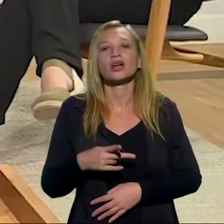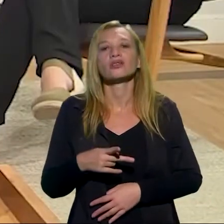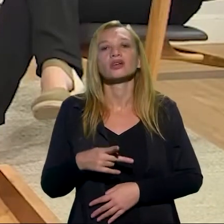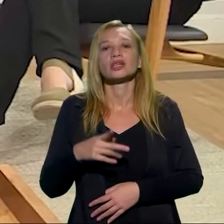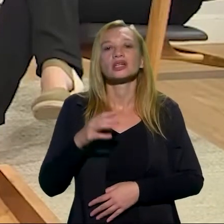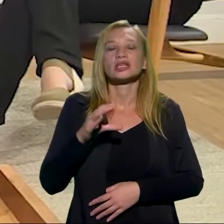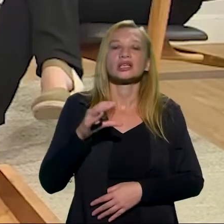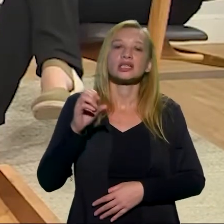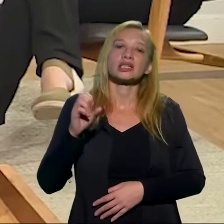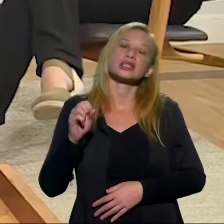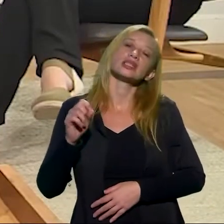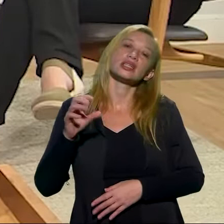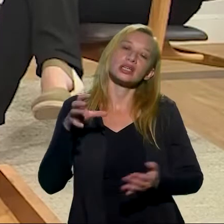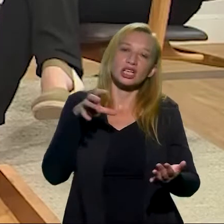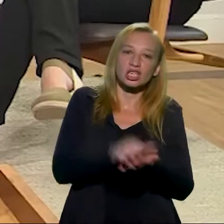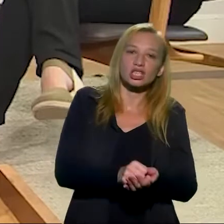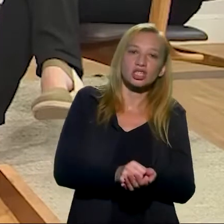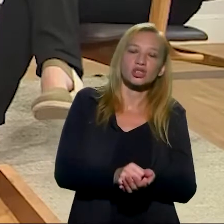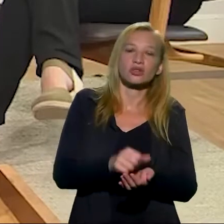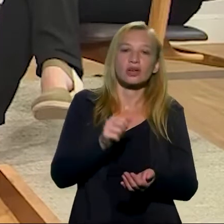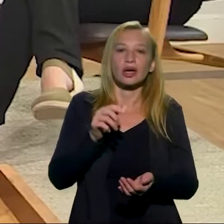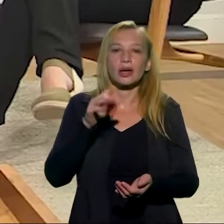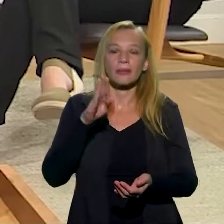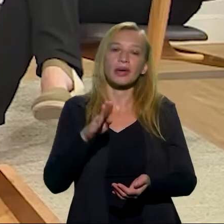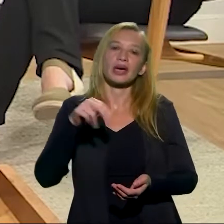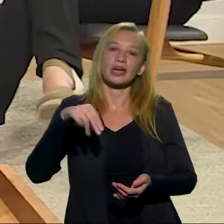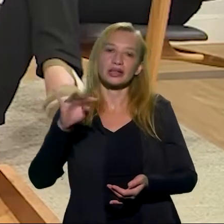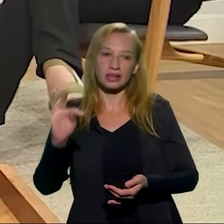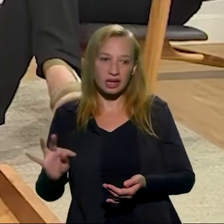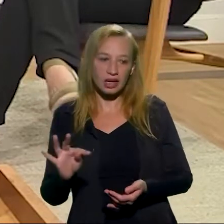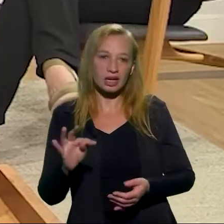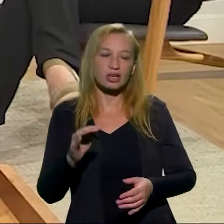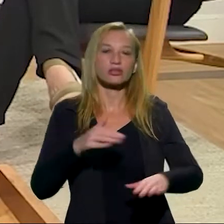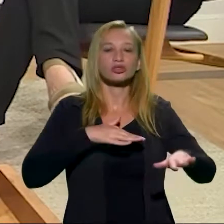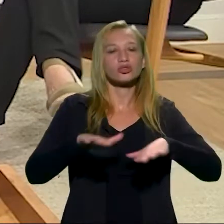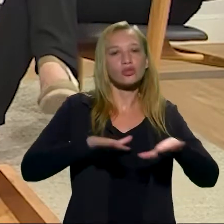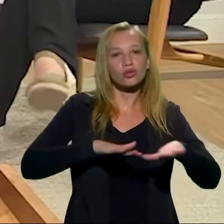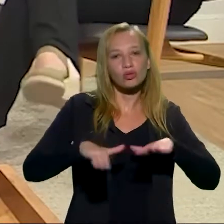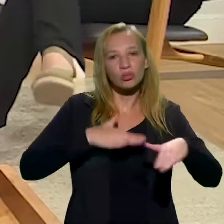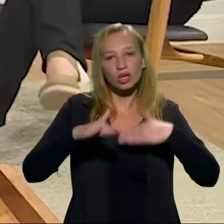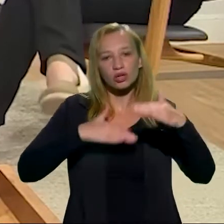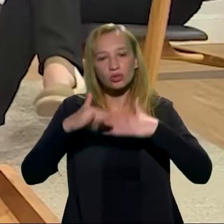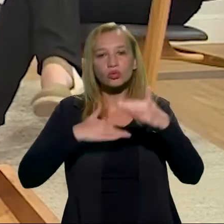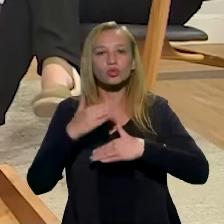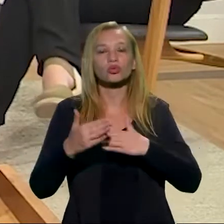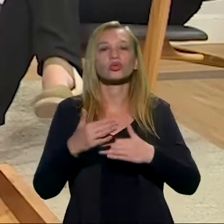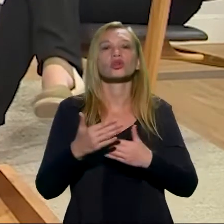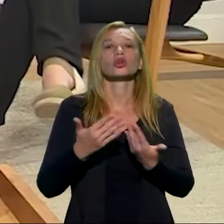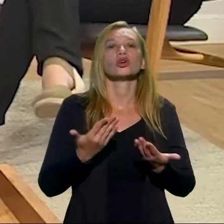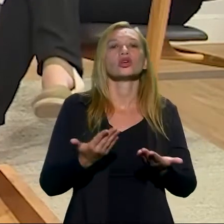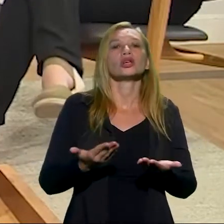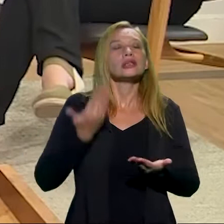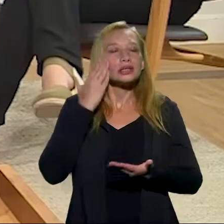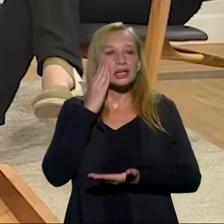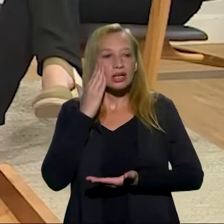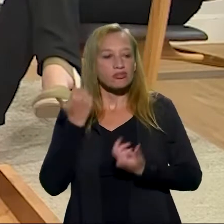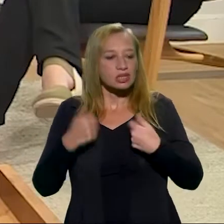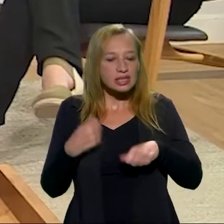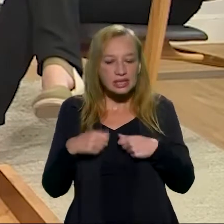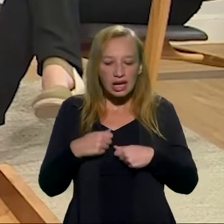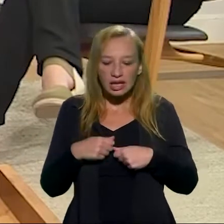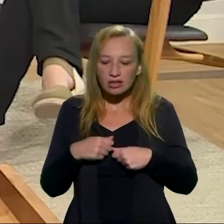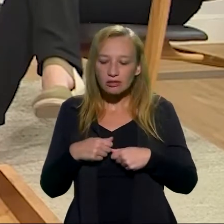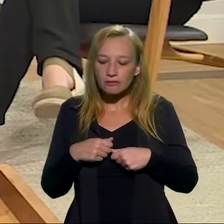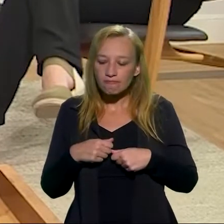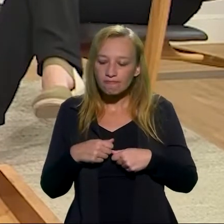gente falou da certificação feita pela BNT, que durante o desenvolvimento do processo a gente entendeu a necessidade de